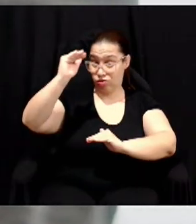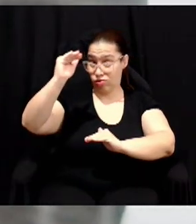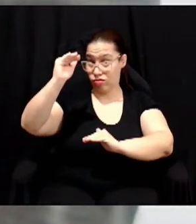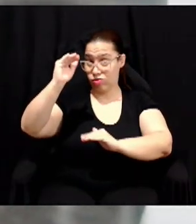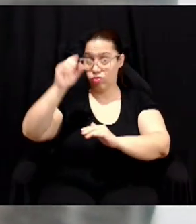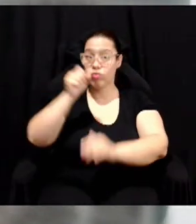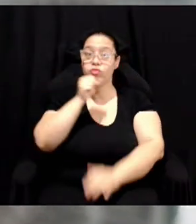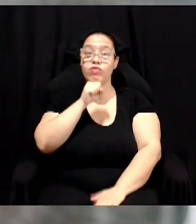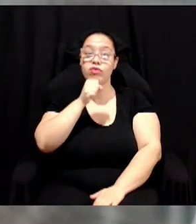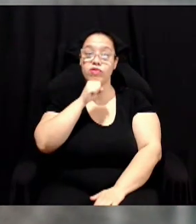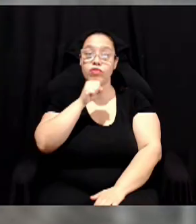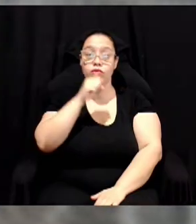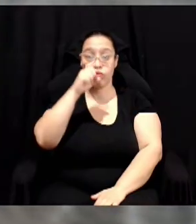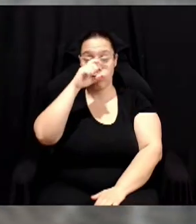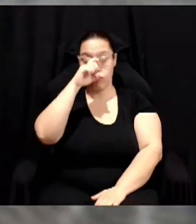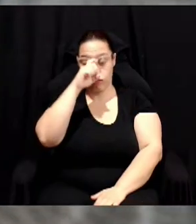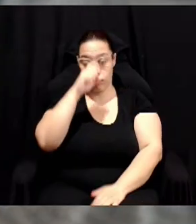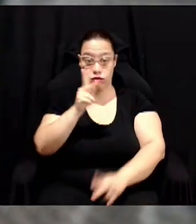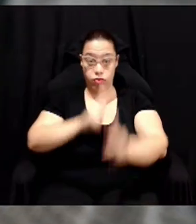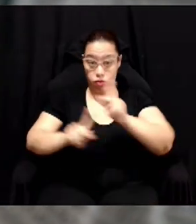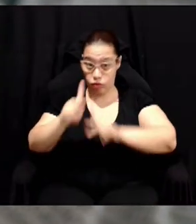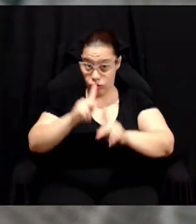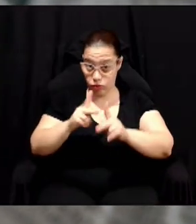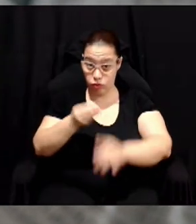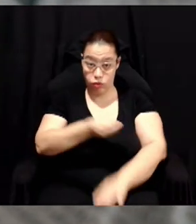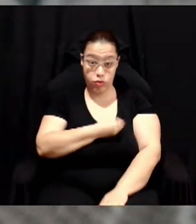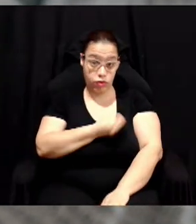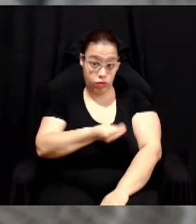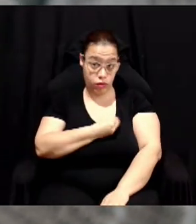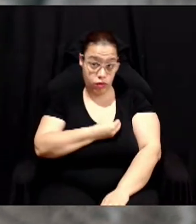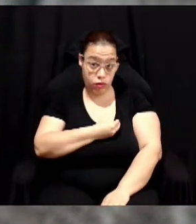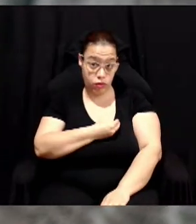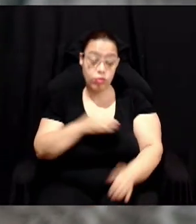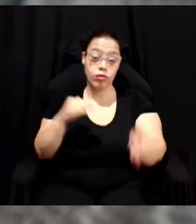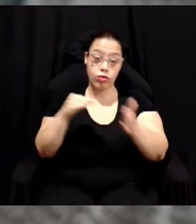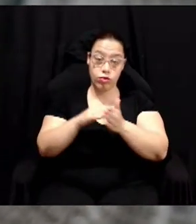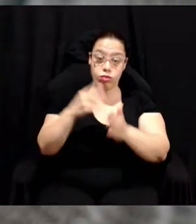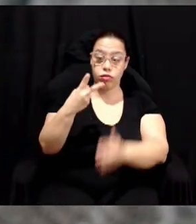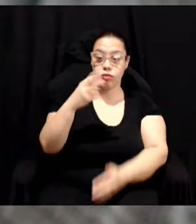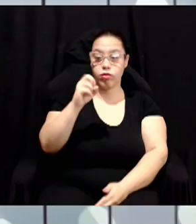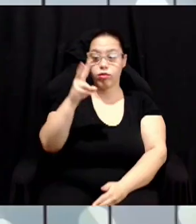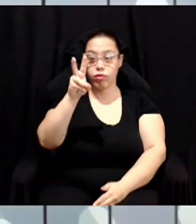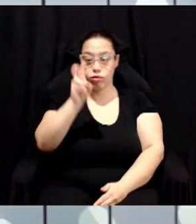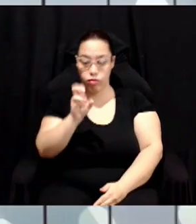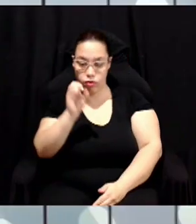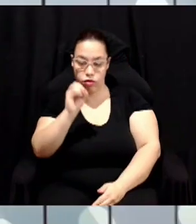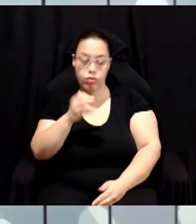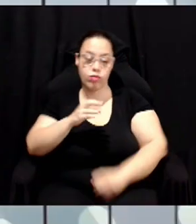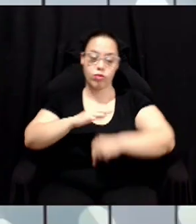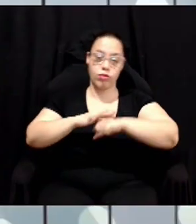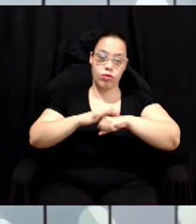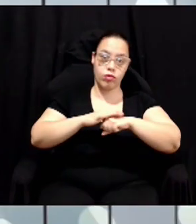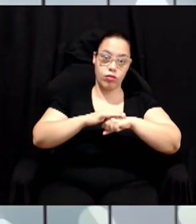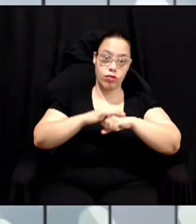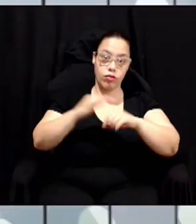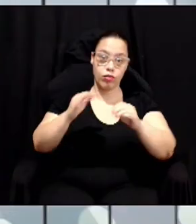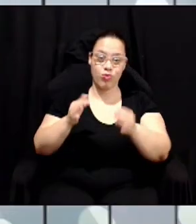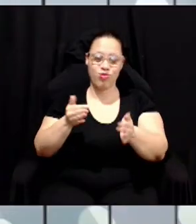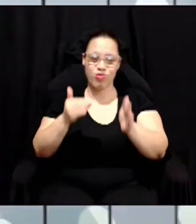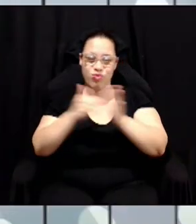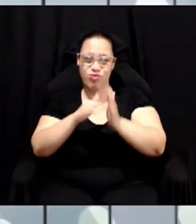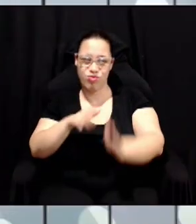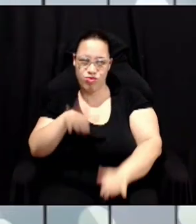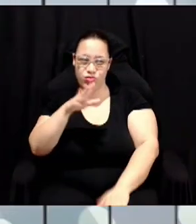envelhecimento da população e estilo de vida. Até 2050, a doença deve afetar mais de